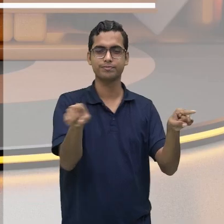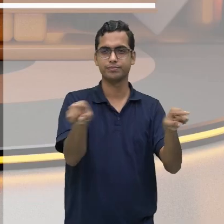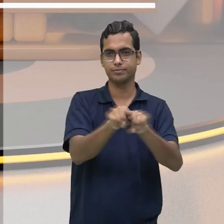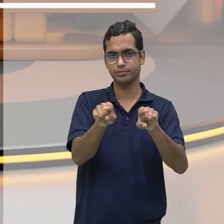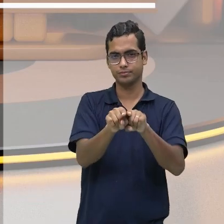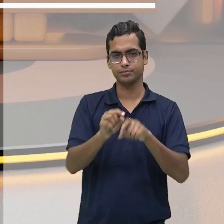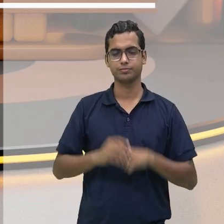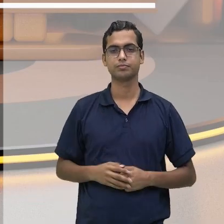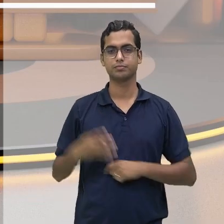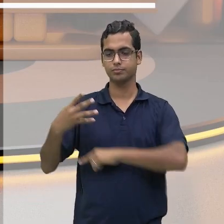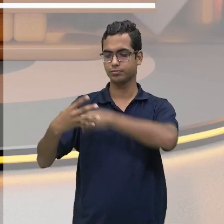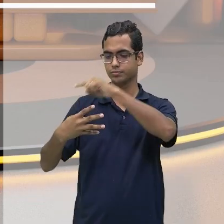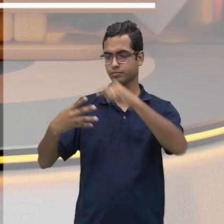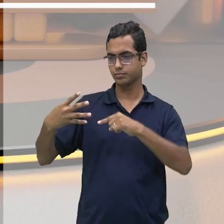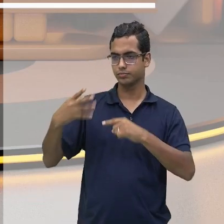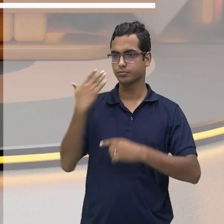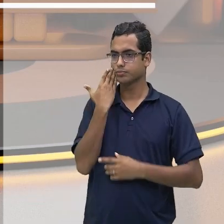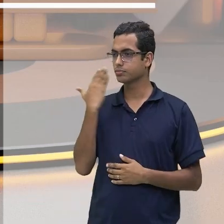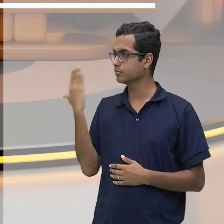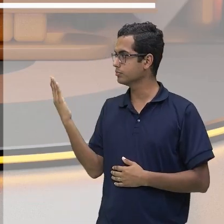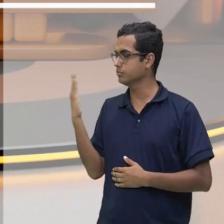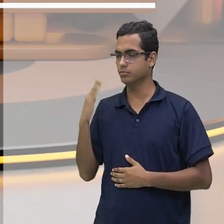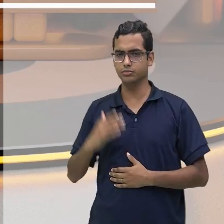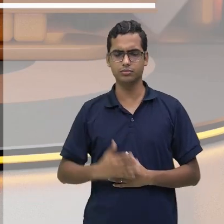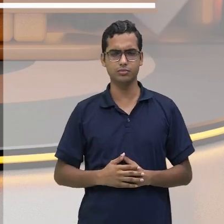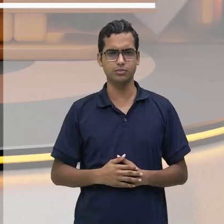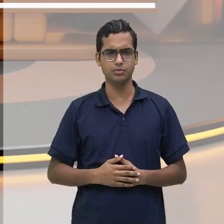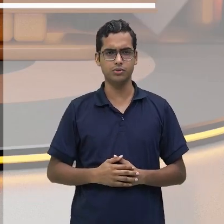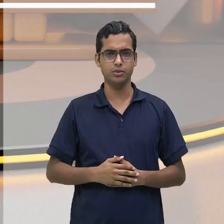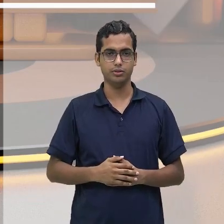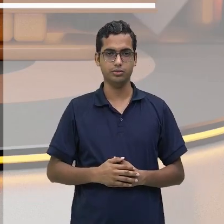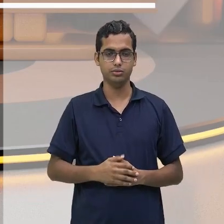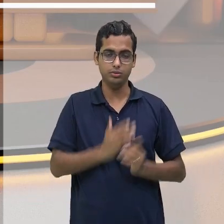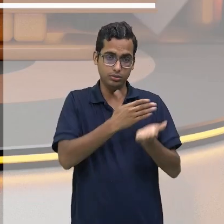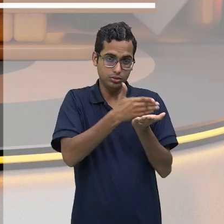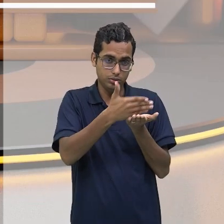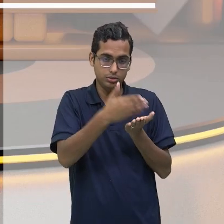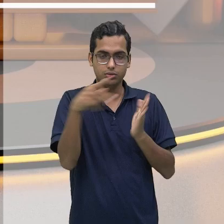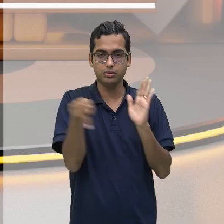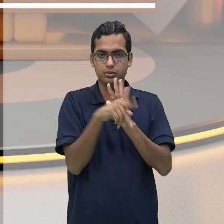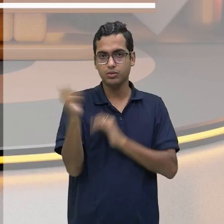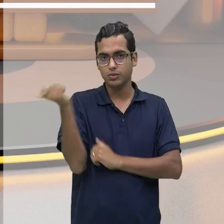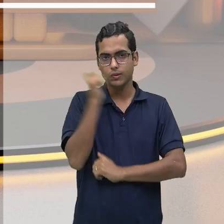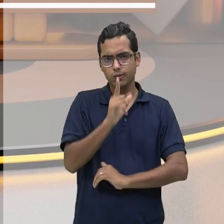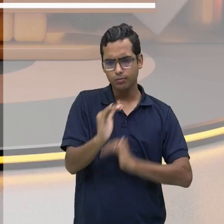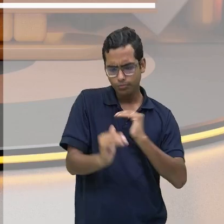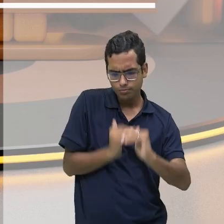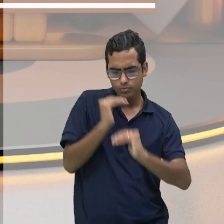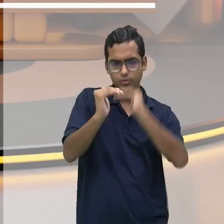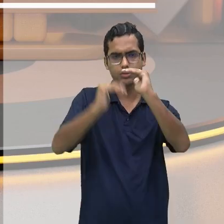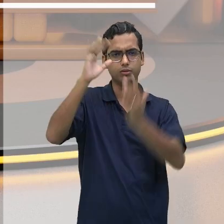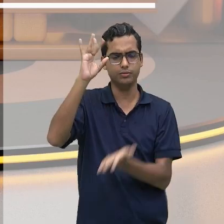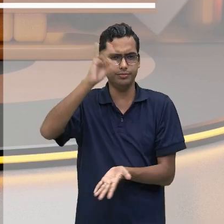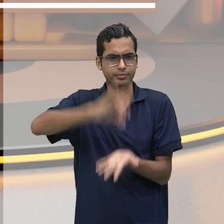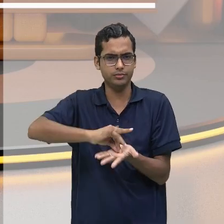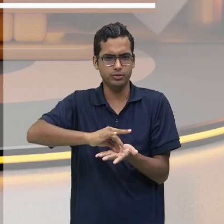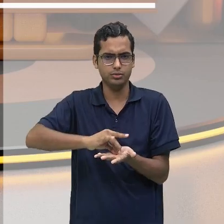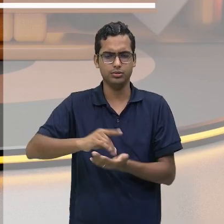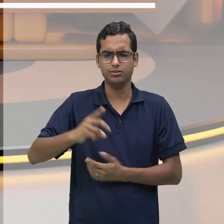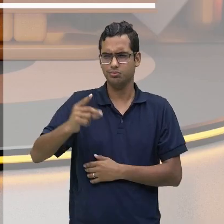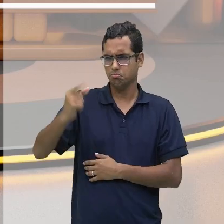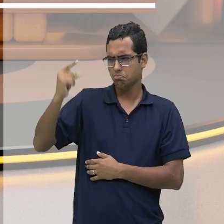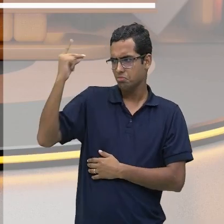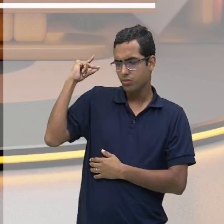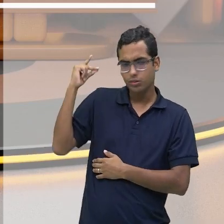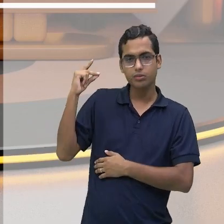4 países, gente, que vão iniciar, né, todo esse processo de desenvolvimento, antigamente eles eram